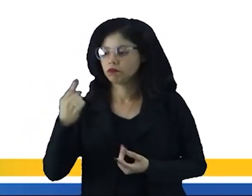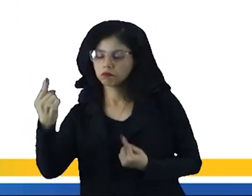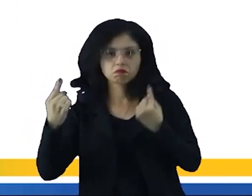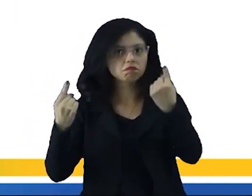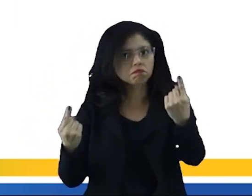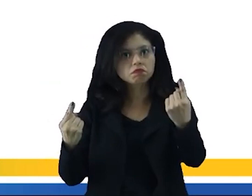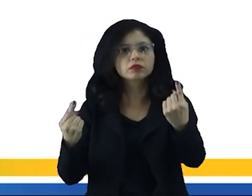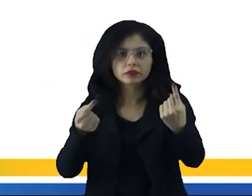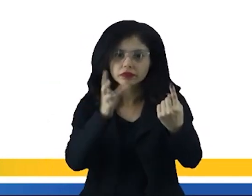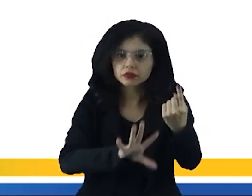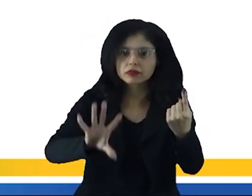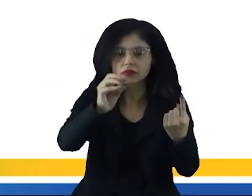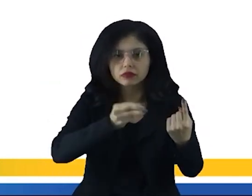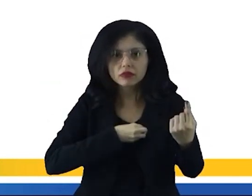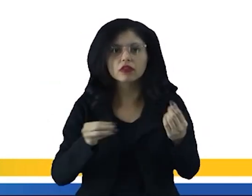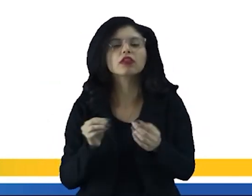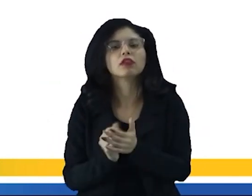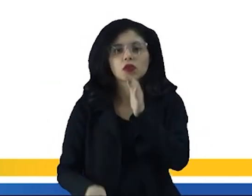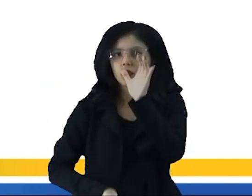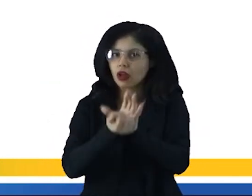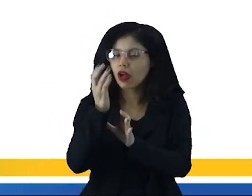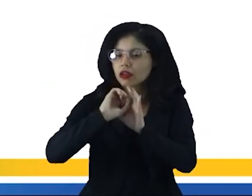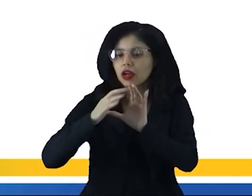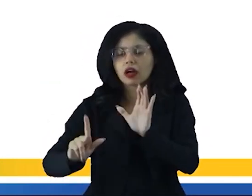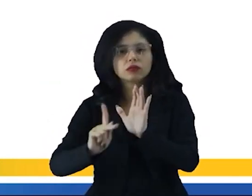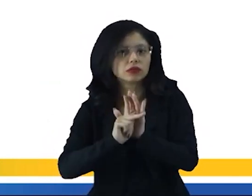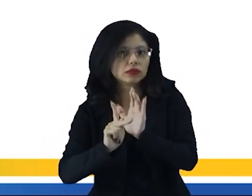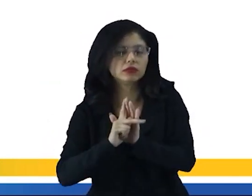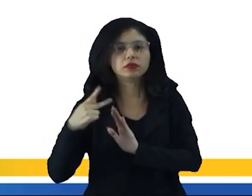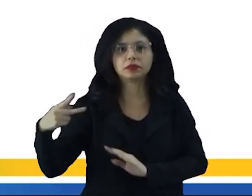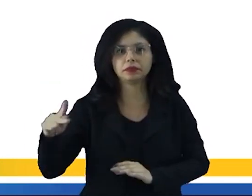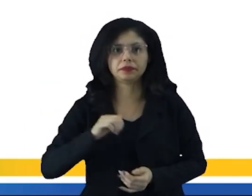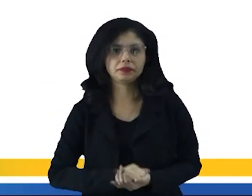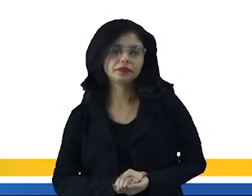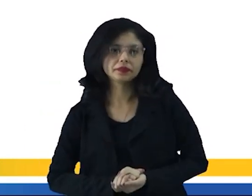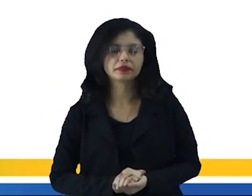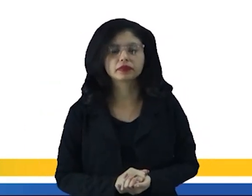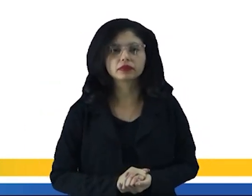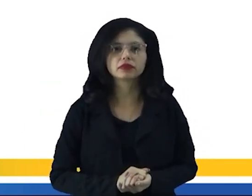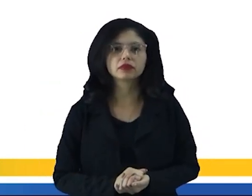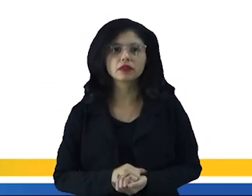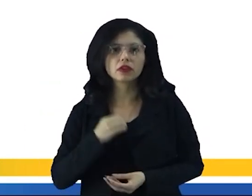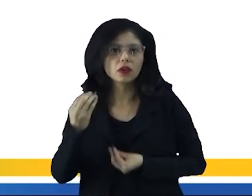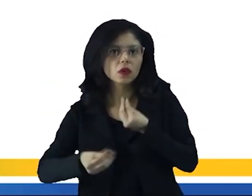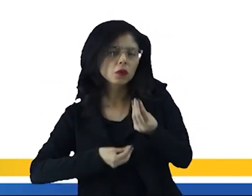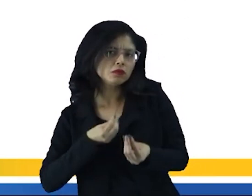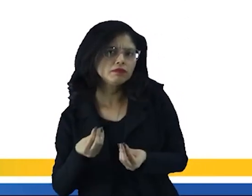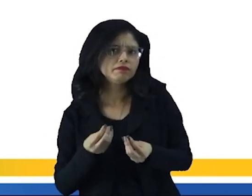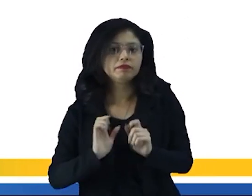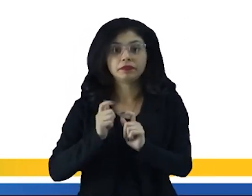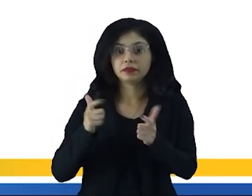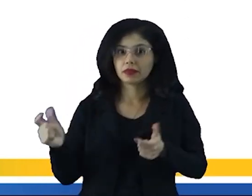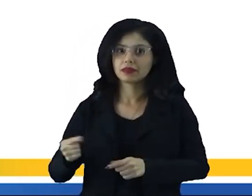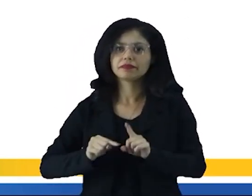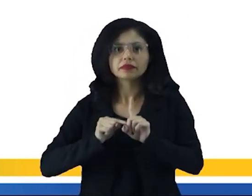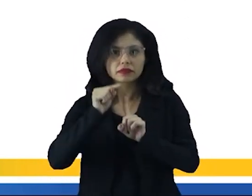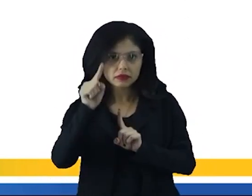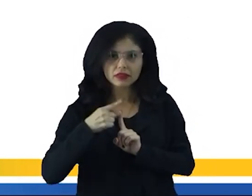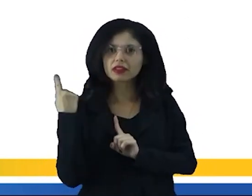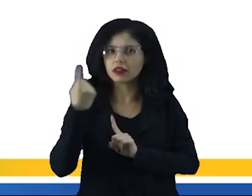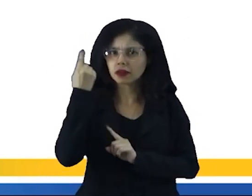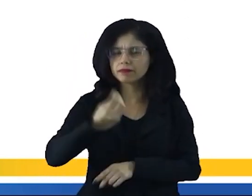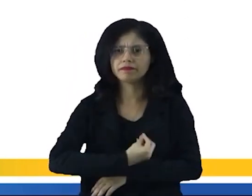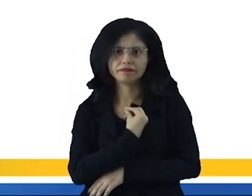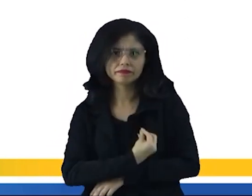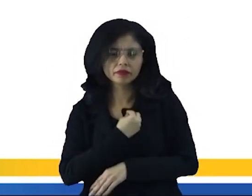para outro, você finda criando uma característica específica dessas áreas. Conta com altas temperaturas e